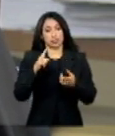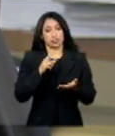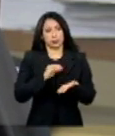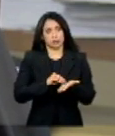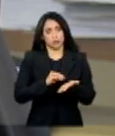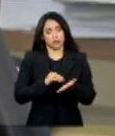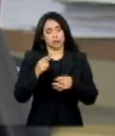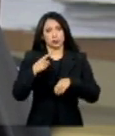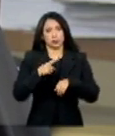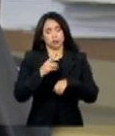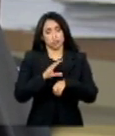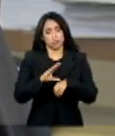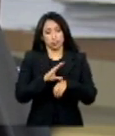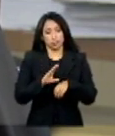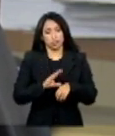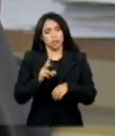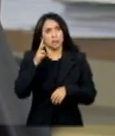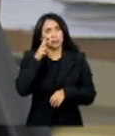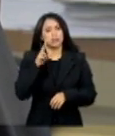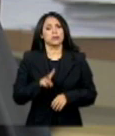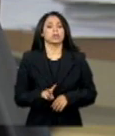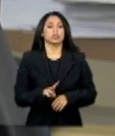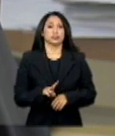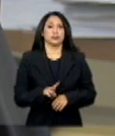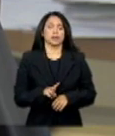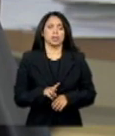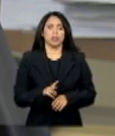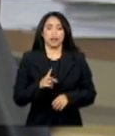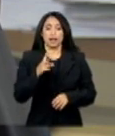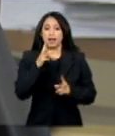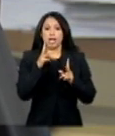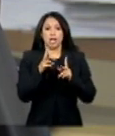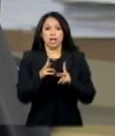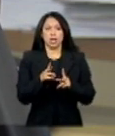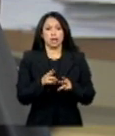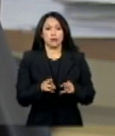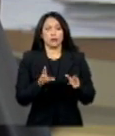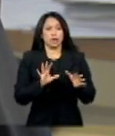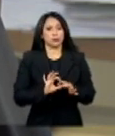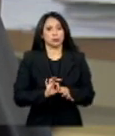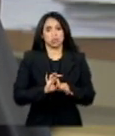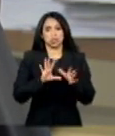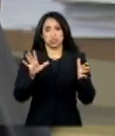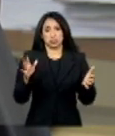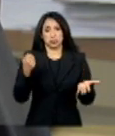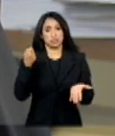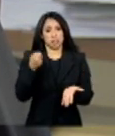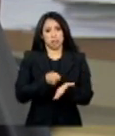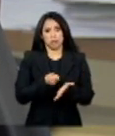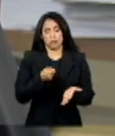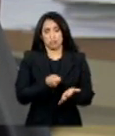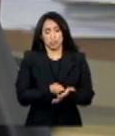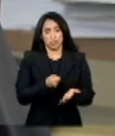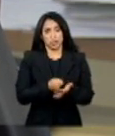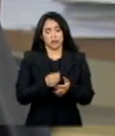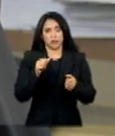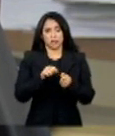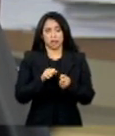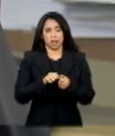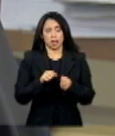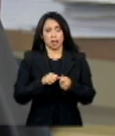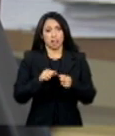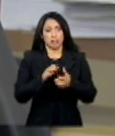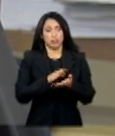tipo penal representaria um verdadeiro cheque em branco para que detenções arbitrárias instituições indevidas a liberdade dos menores